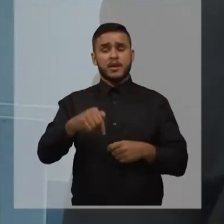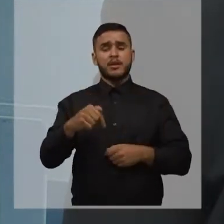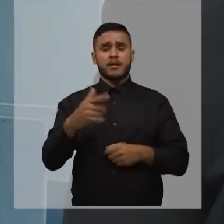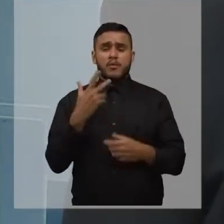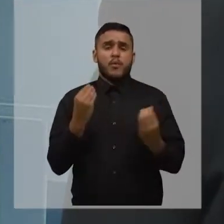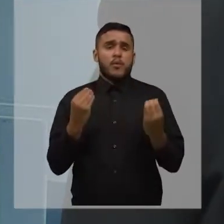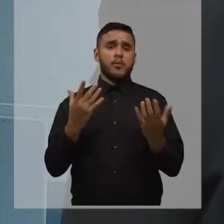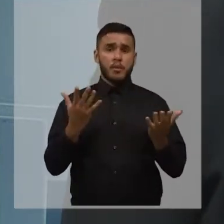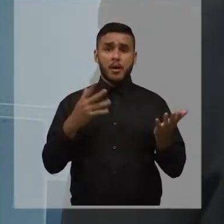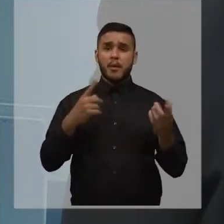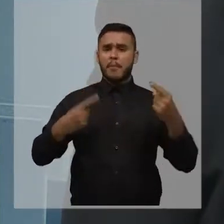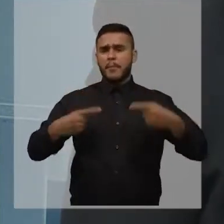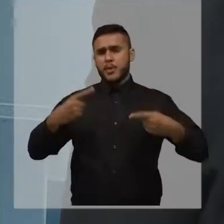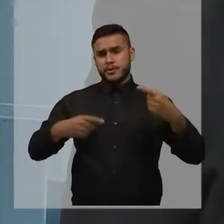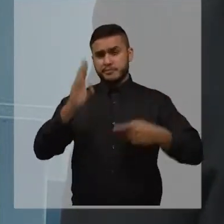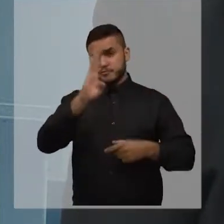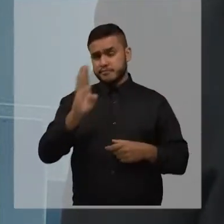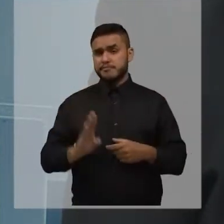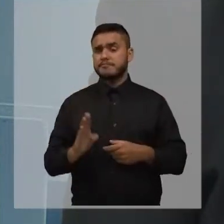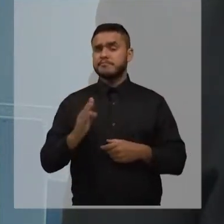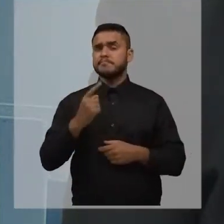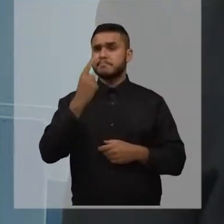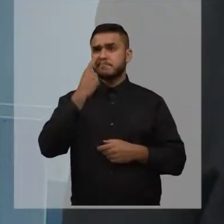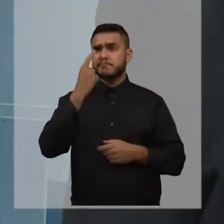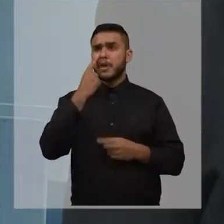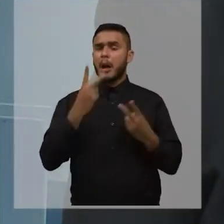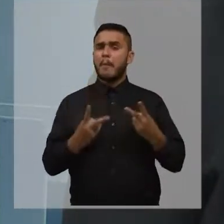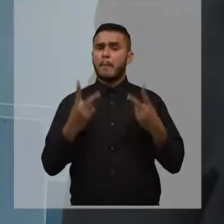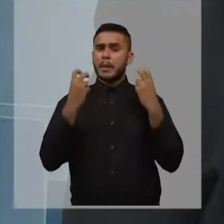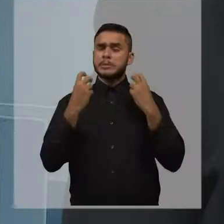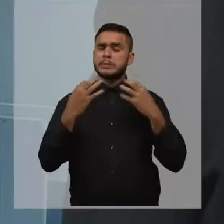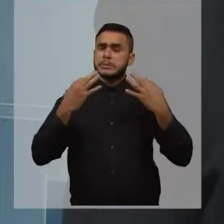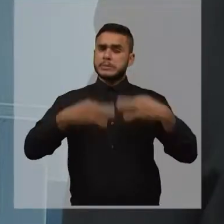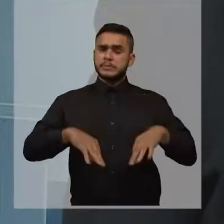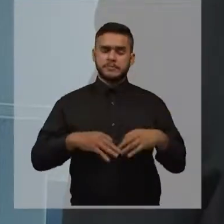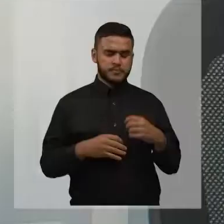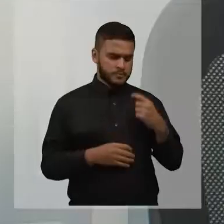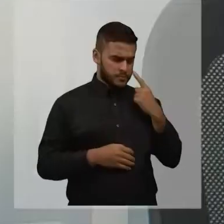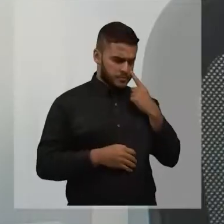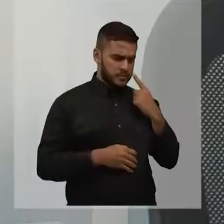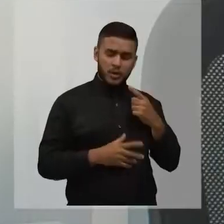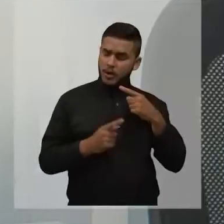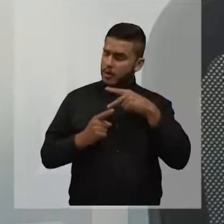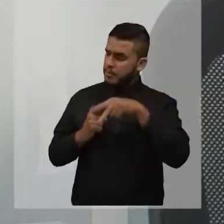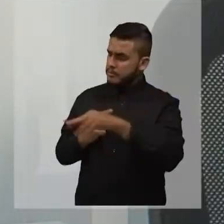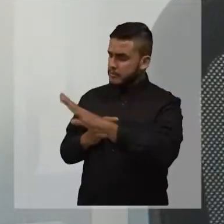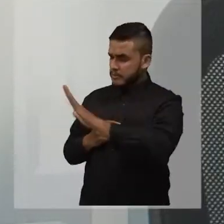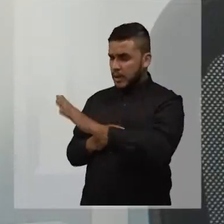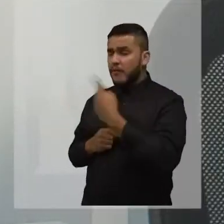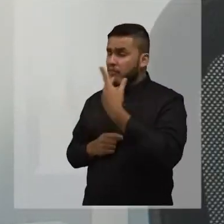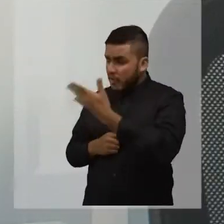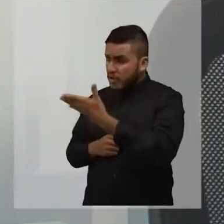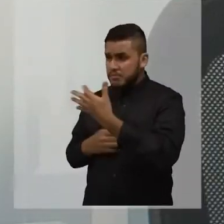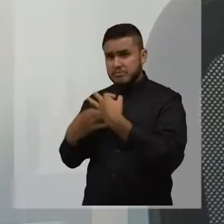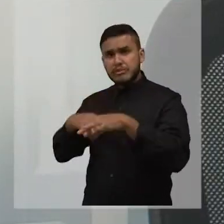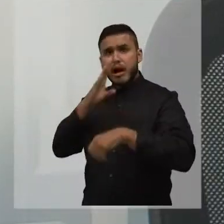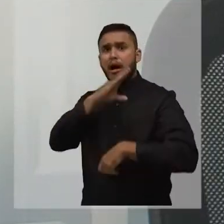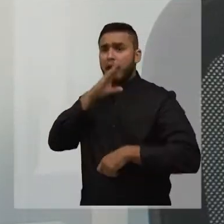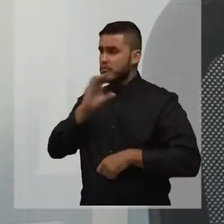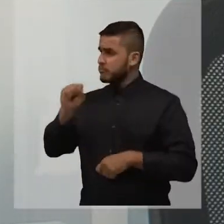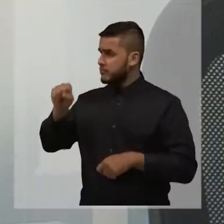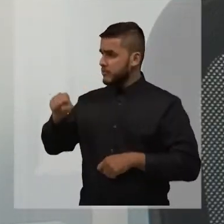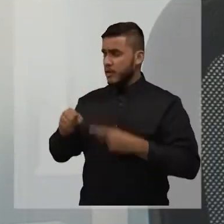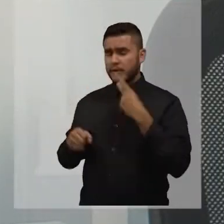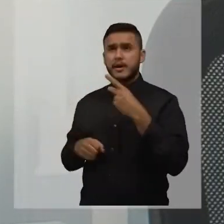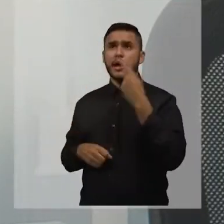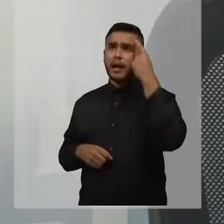Muito forte. Muito rápida. Eu tava conversando... E muito rápida. E só para interromper, Carlos, muito rápida. E o que nós colocamos